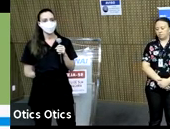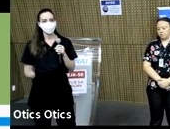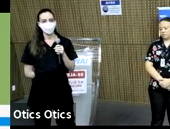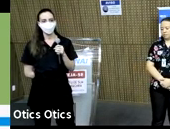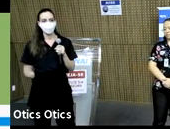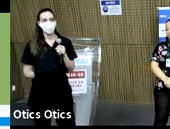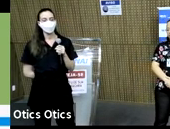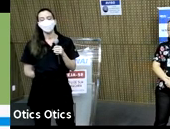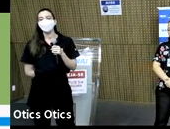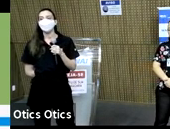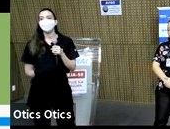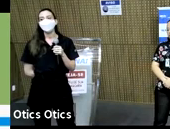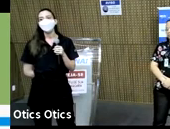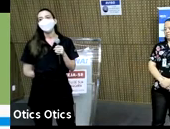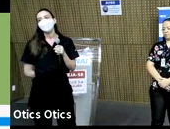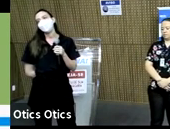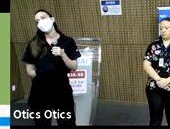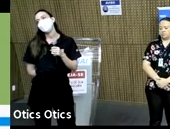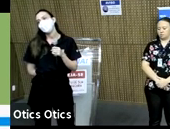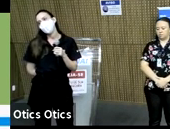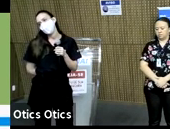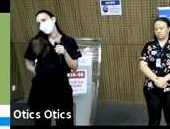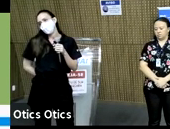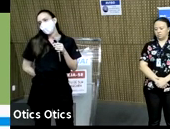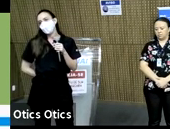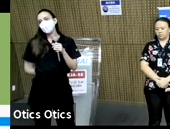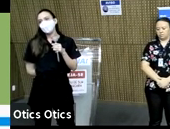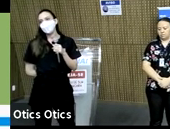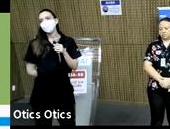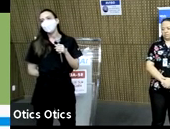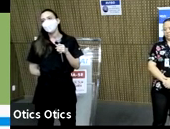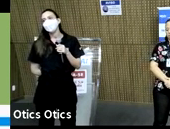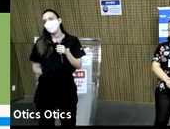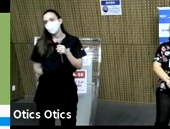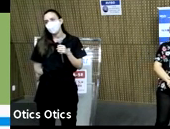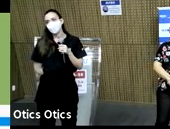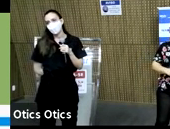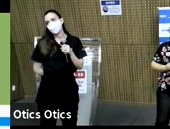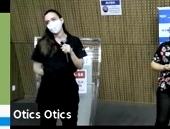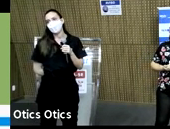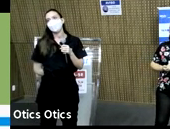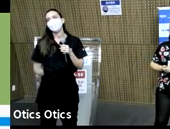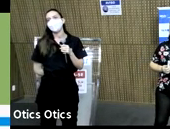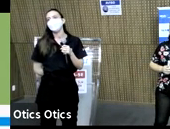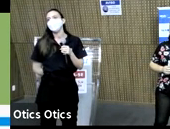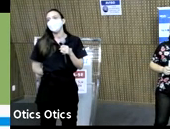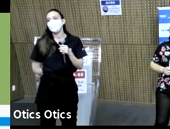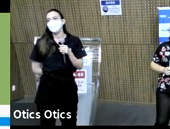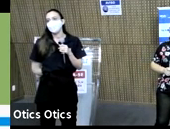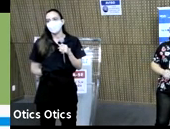essa avaliação do pé já na escuta inicial, enquanto a gente tem a oportunidade ali de verificar